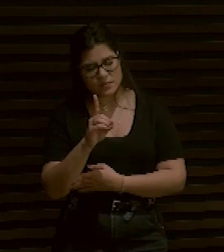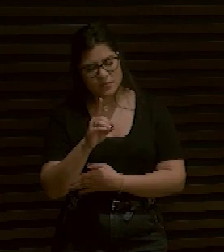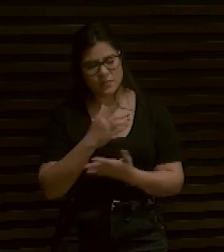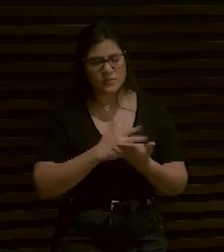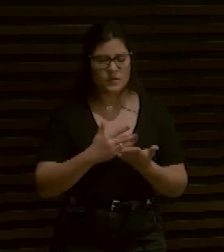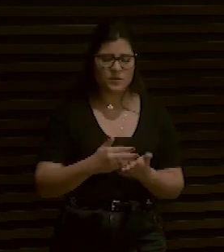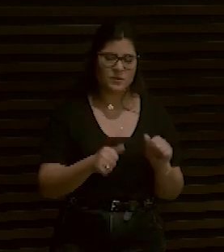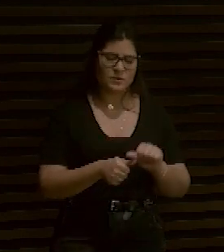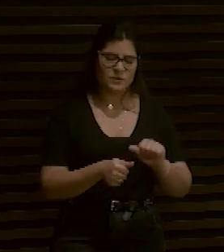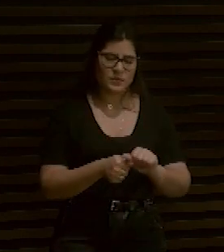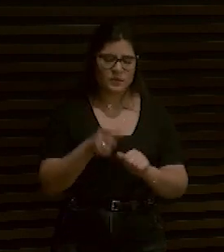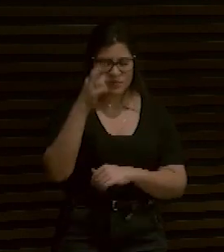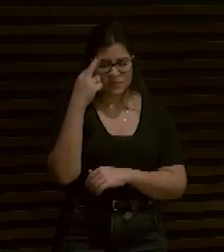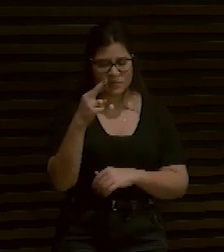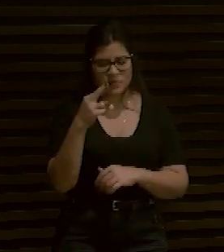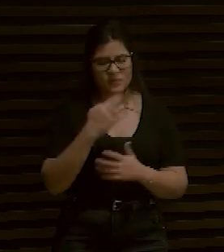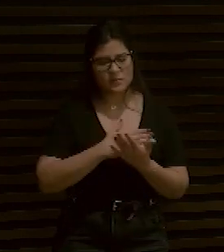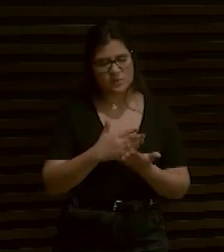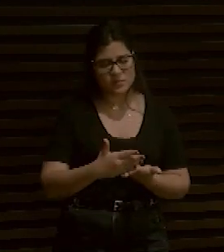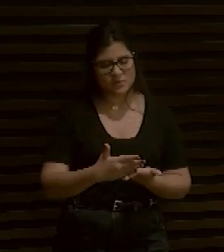Continua a fazer aquilo que o Senhor começou, Pai.